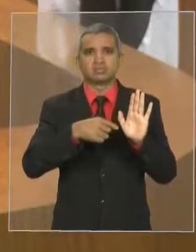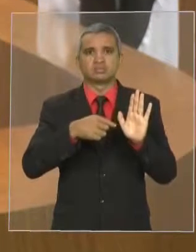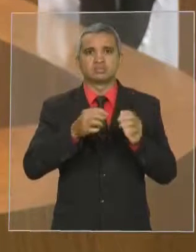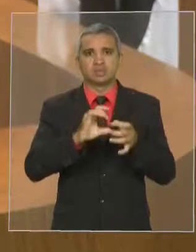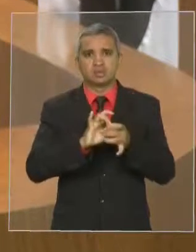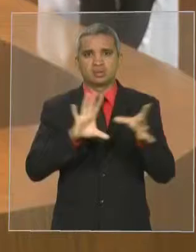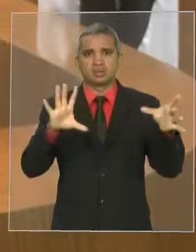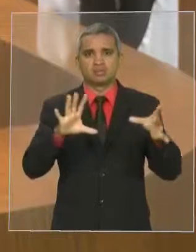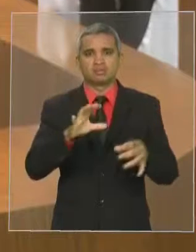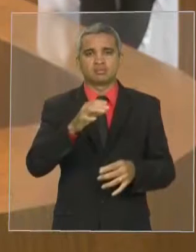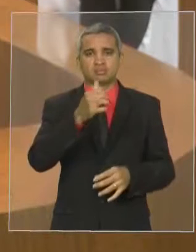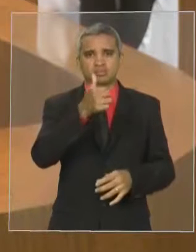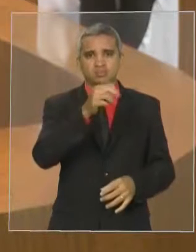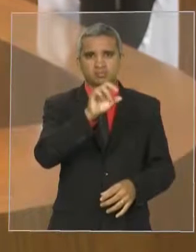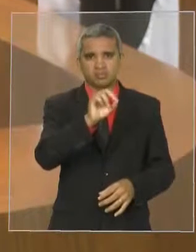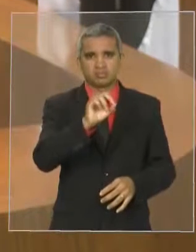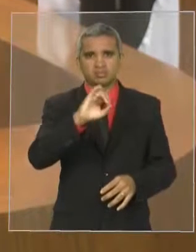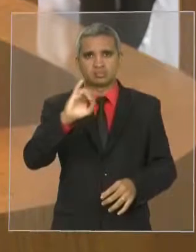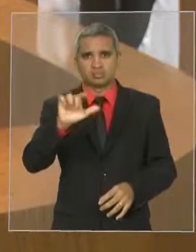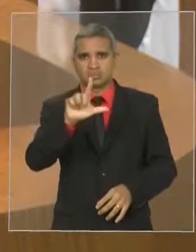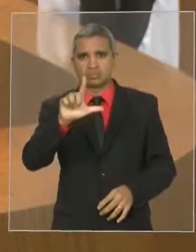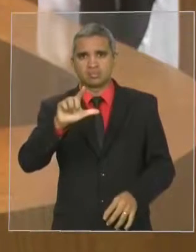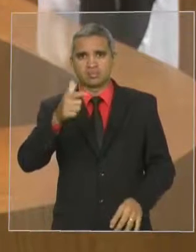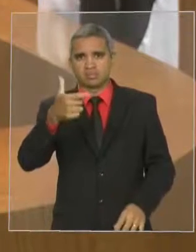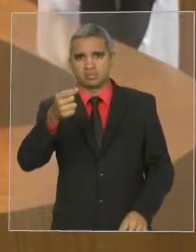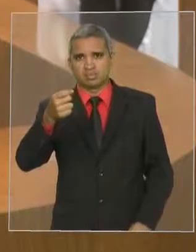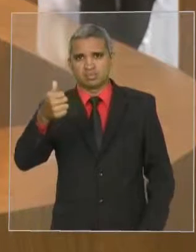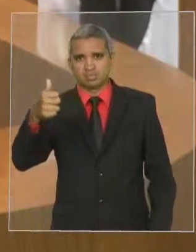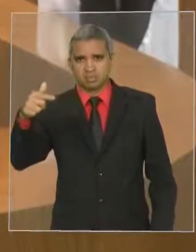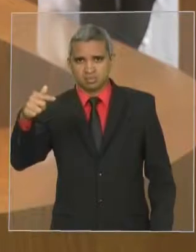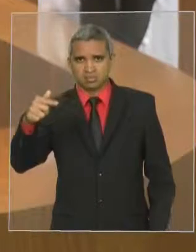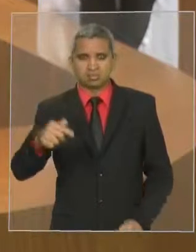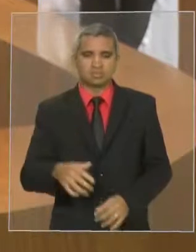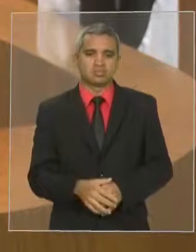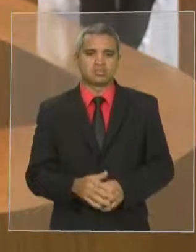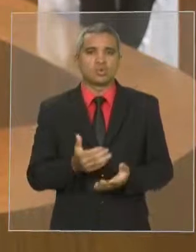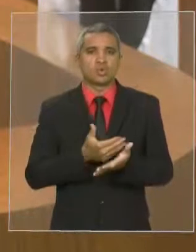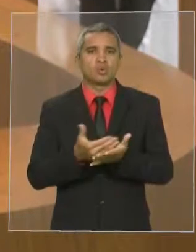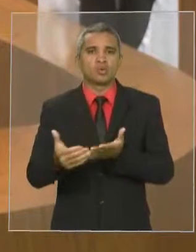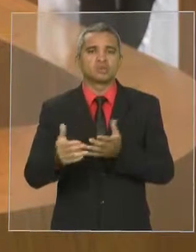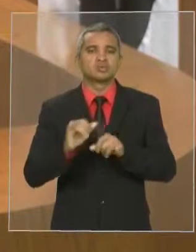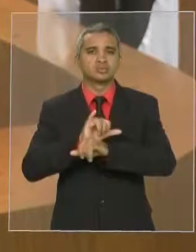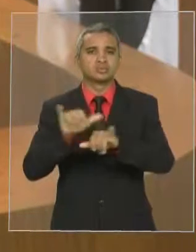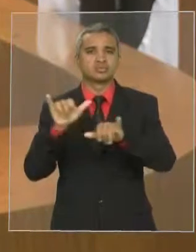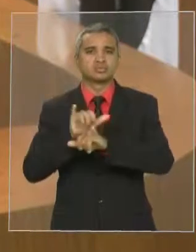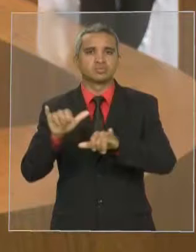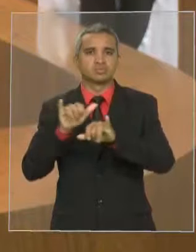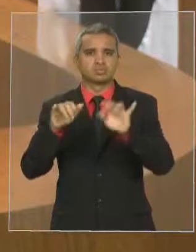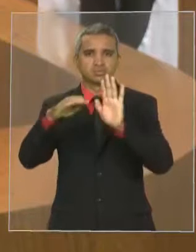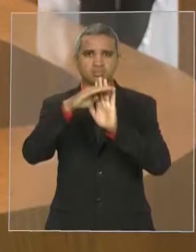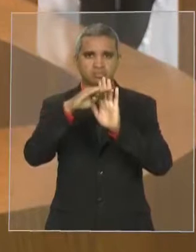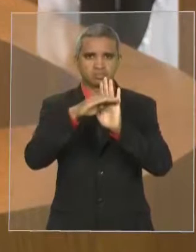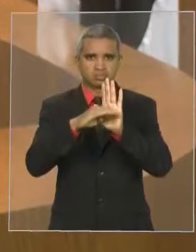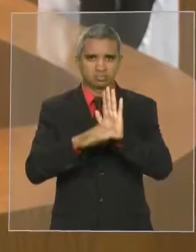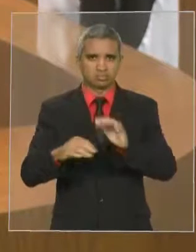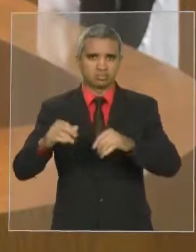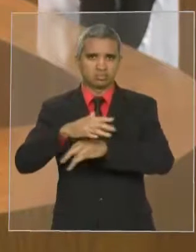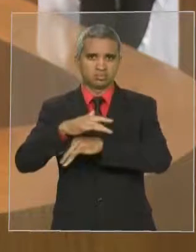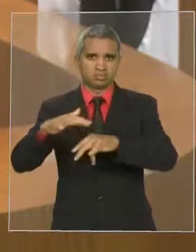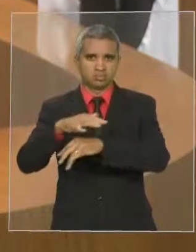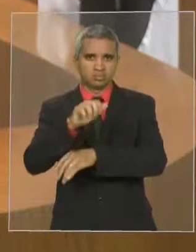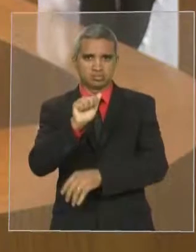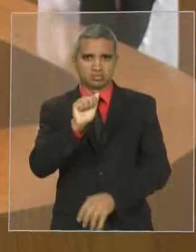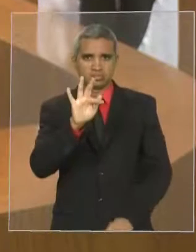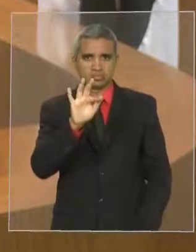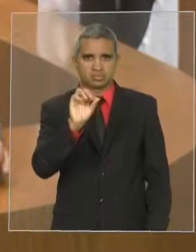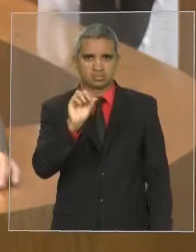10/7/2017 para a programação diária na cidade de Afonso Cunha. Essa emissora